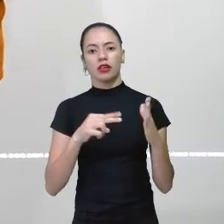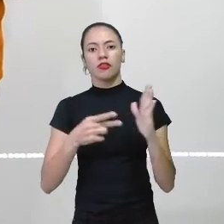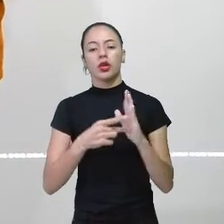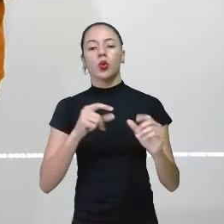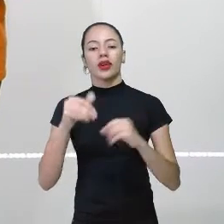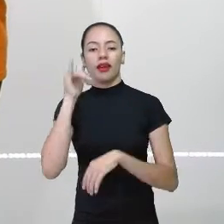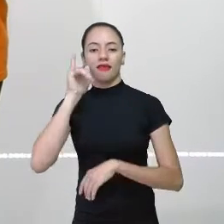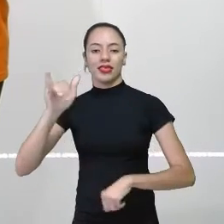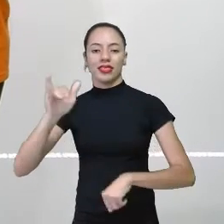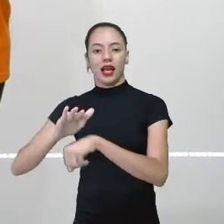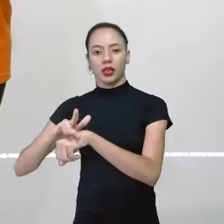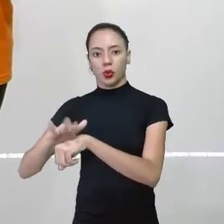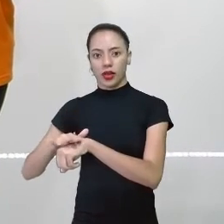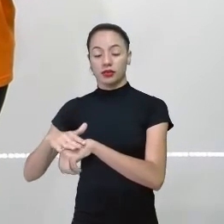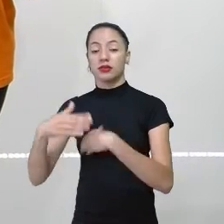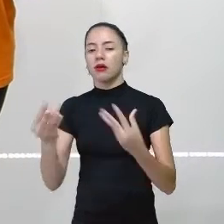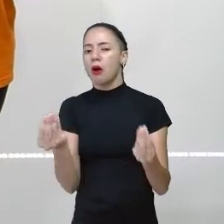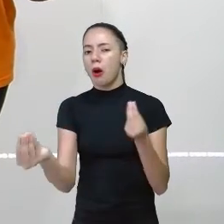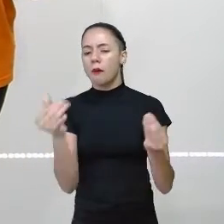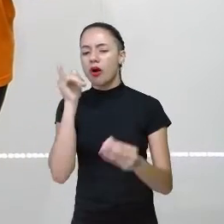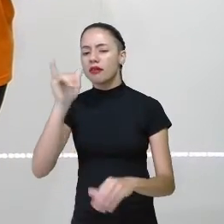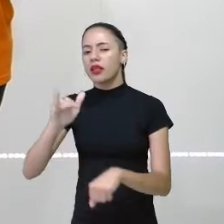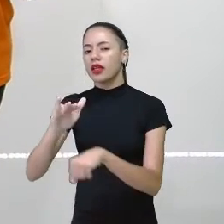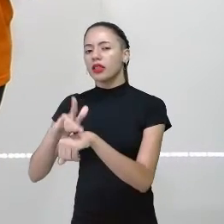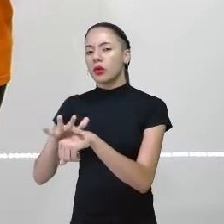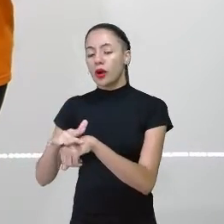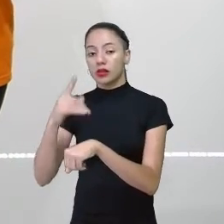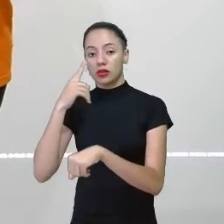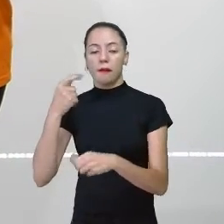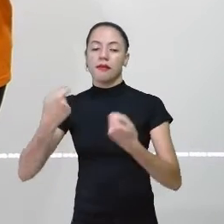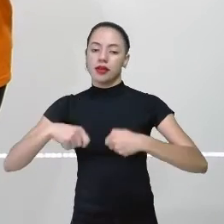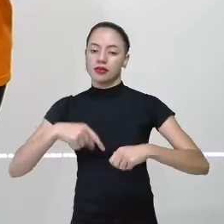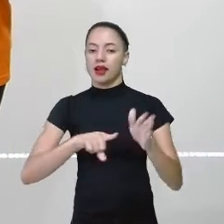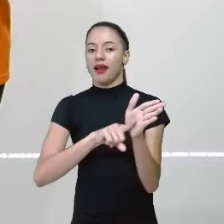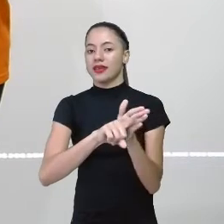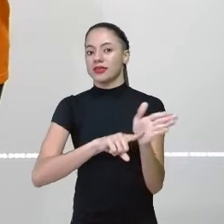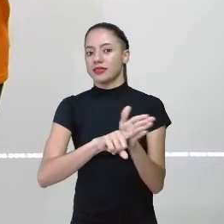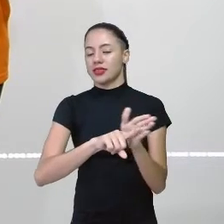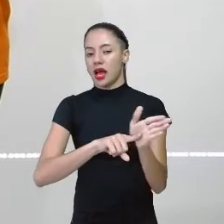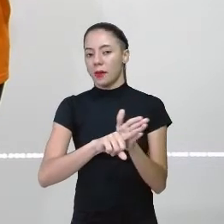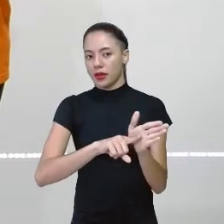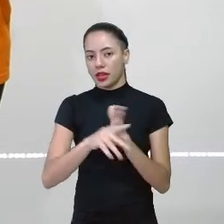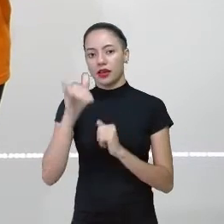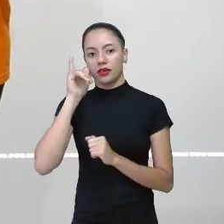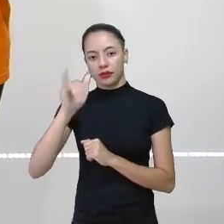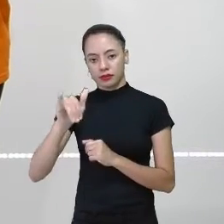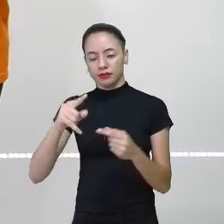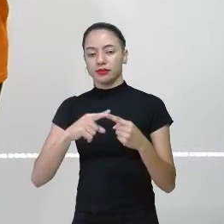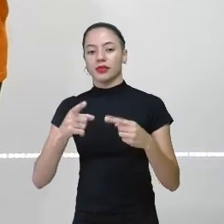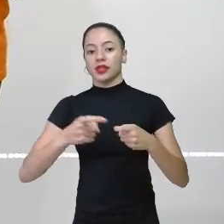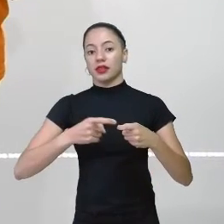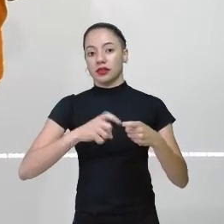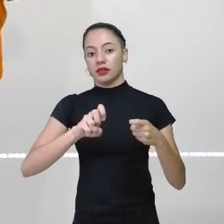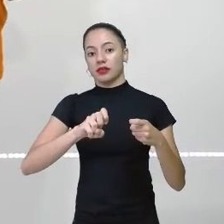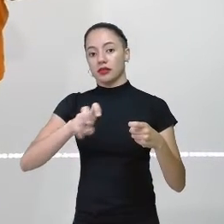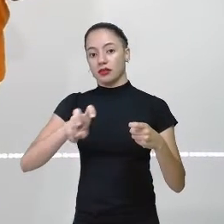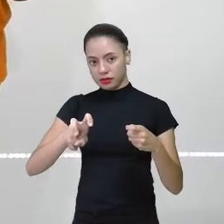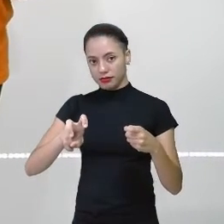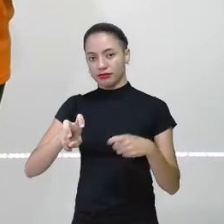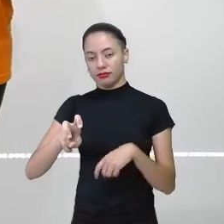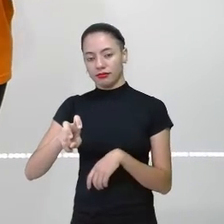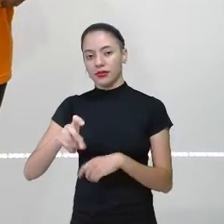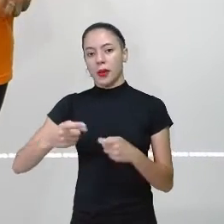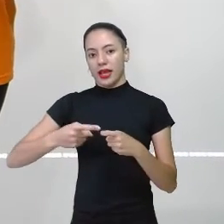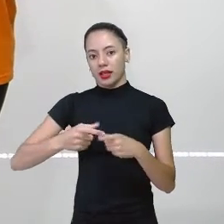doenças. Uma das formas de prevenir doenças é fazer exames preventivos, como você tem o caso da ginecologista ou do